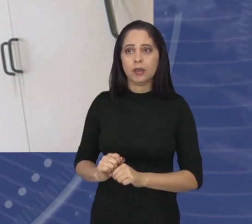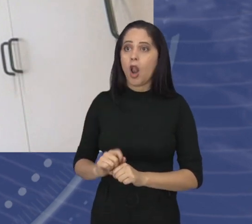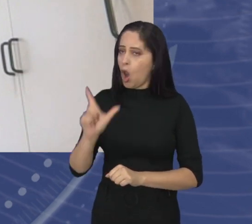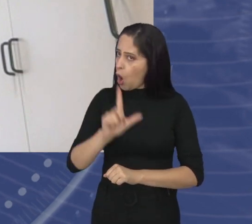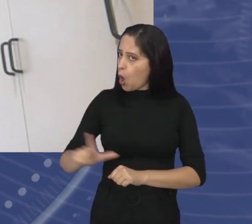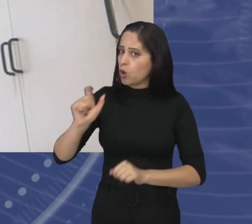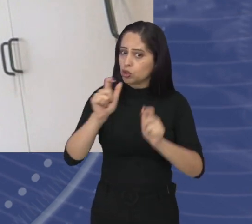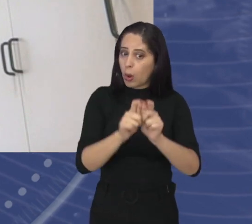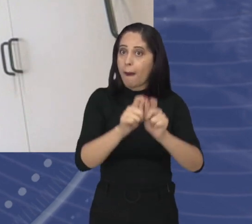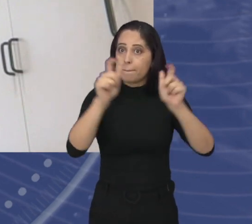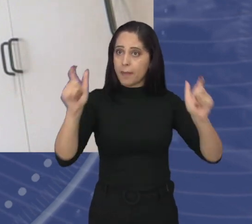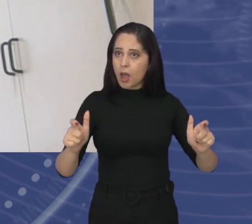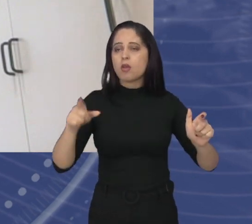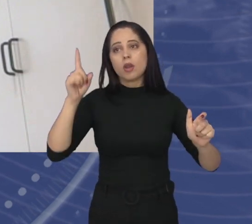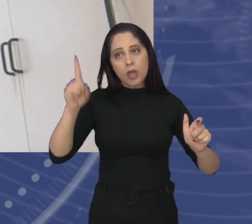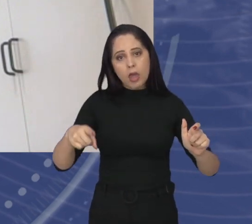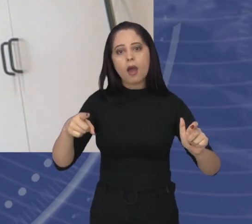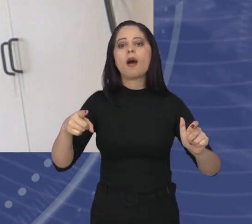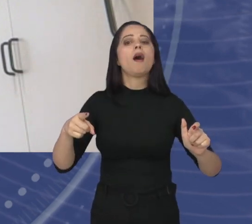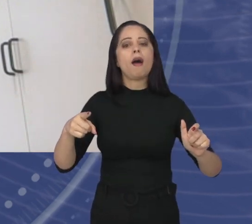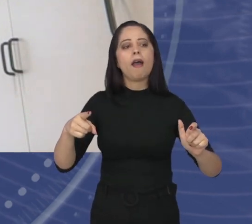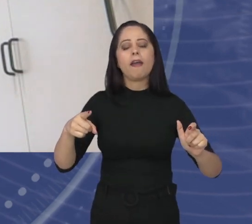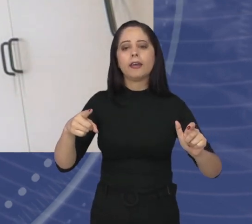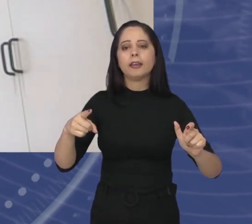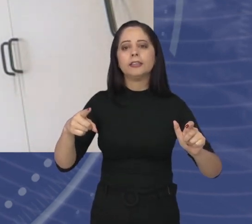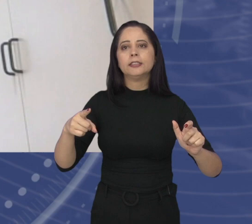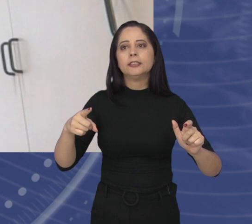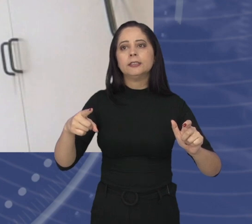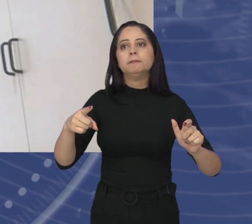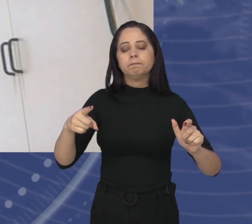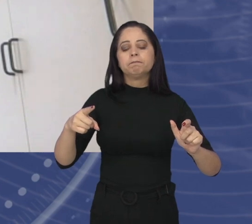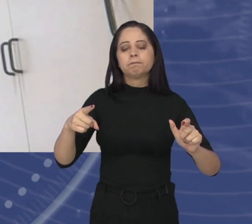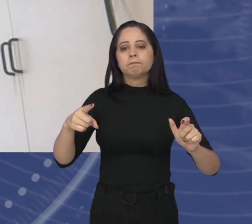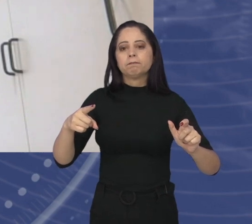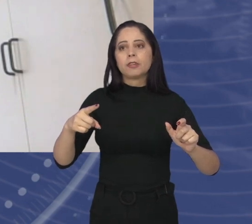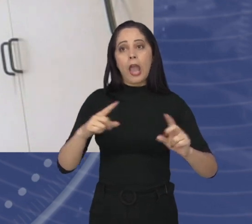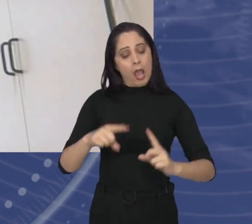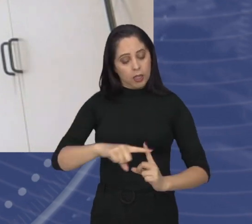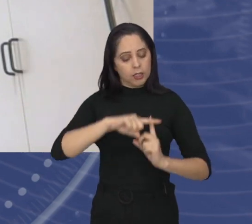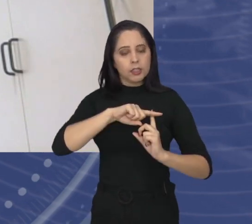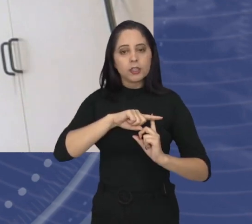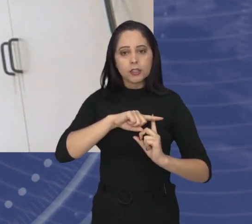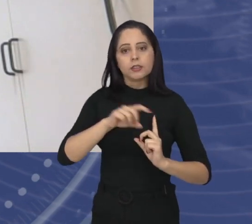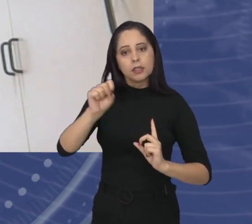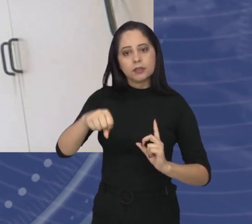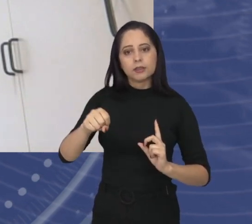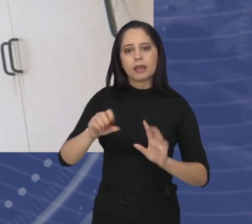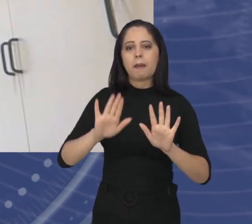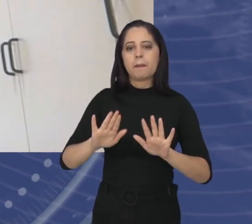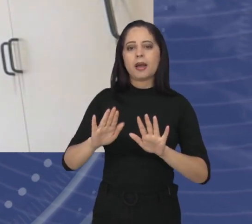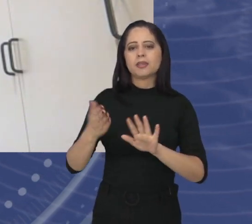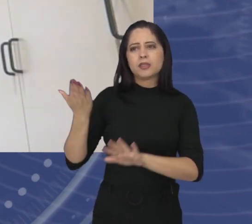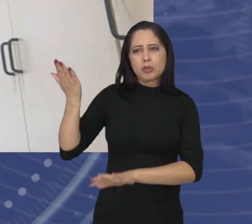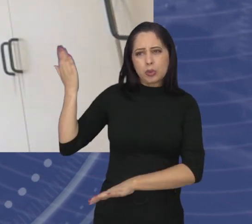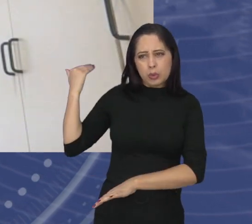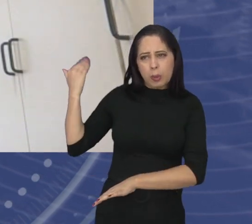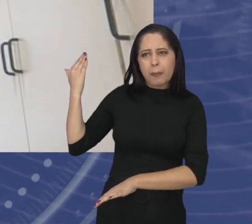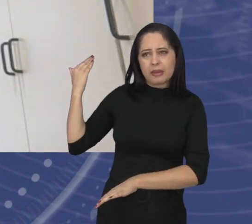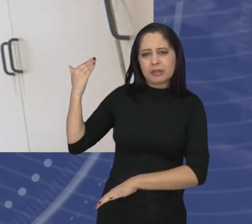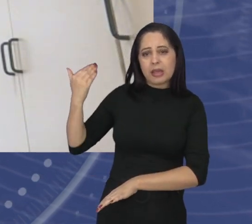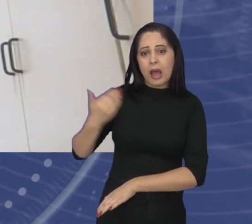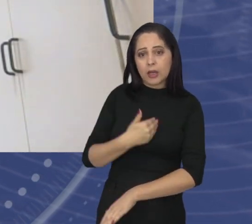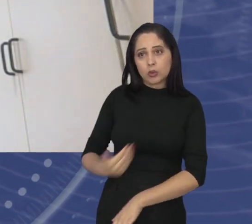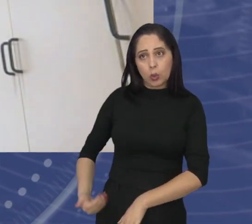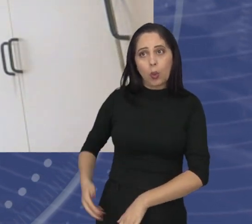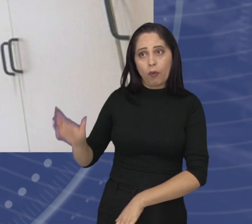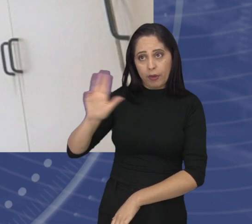é cristã. Tanto é que um governo anterior, o primeiro governo Lula, é interessante que